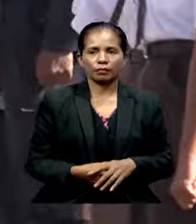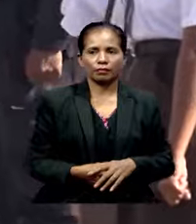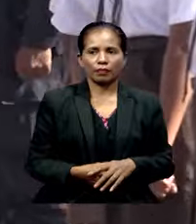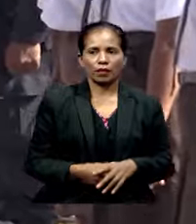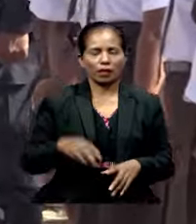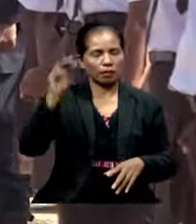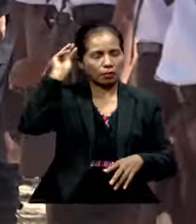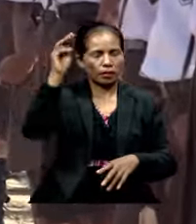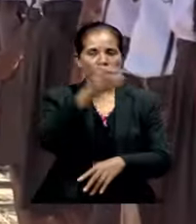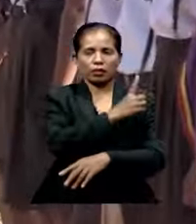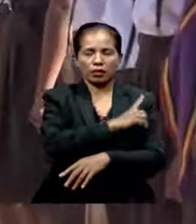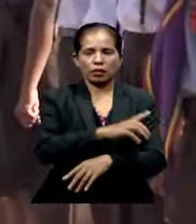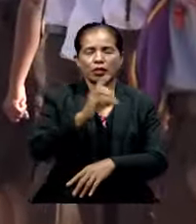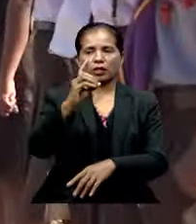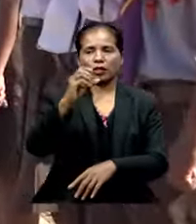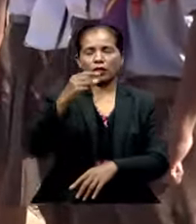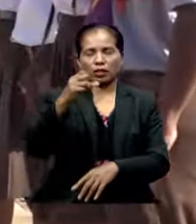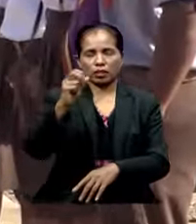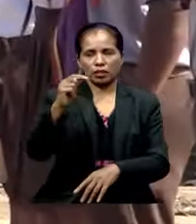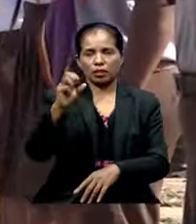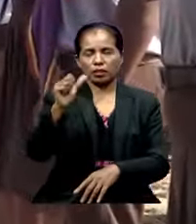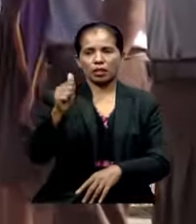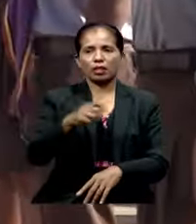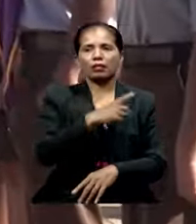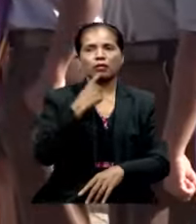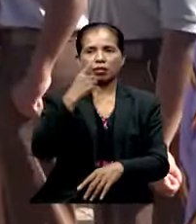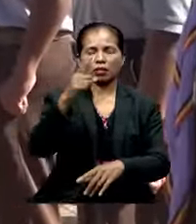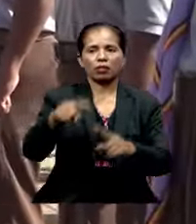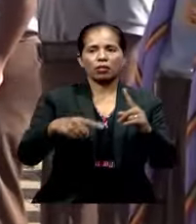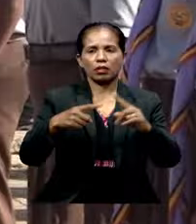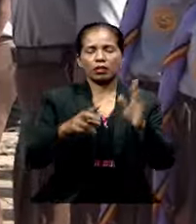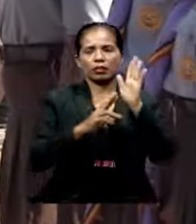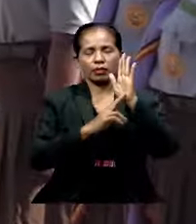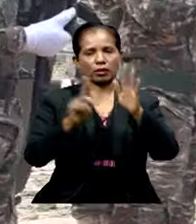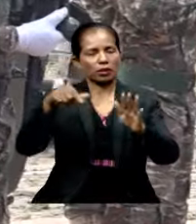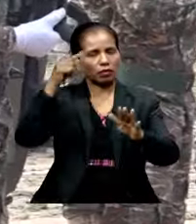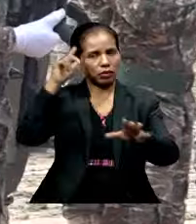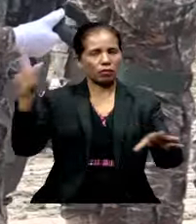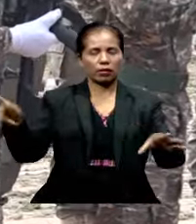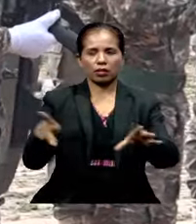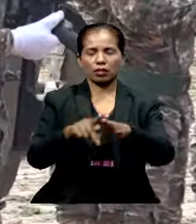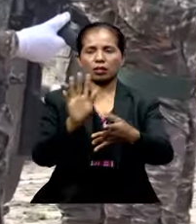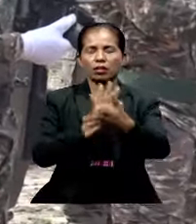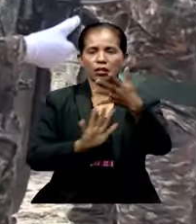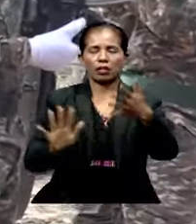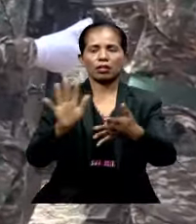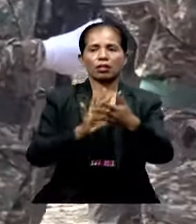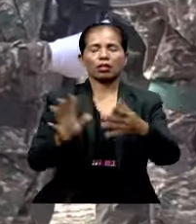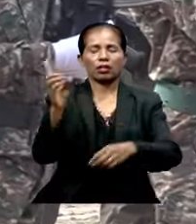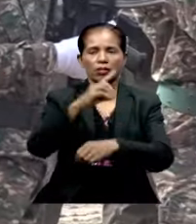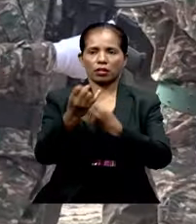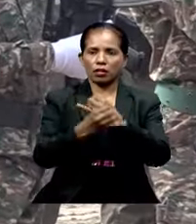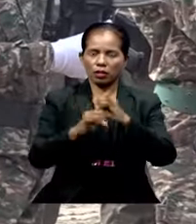Ministro de Defesa, Dona Anciano Gomes, Pedro Clamarfui, Catole, Hirakne. O Enhira representa o governo, participa da comemoração no aniversário do Lourão Proclama